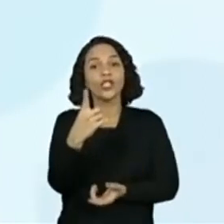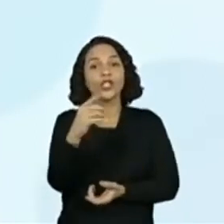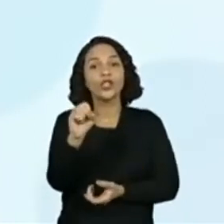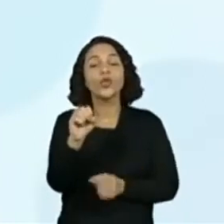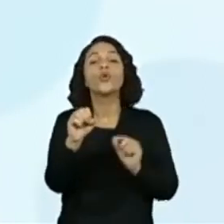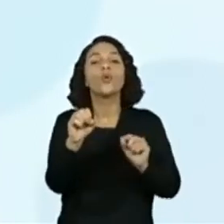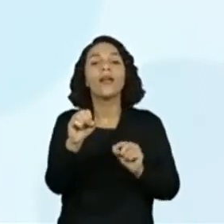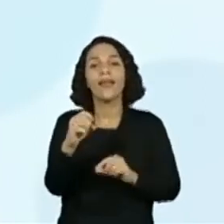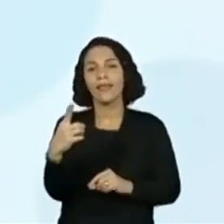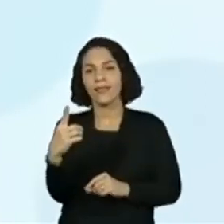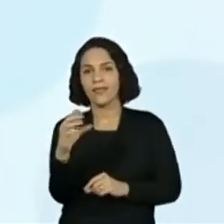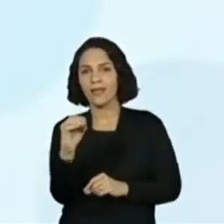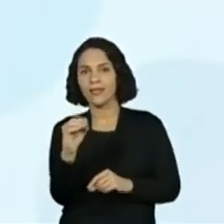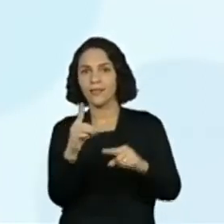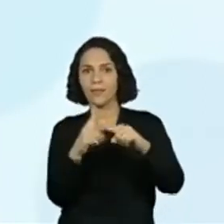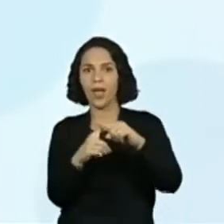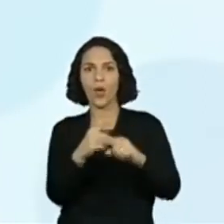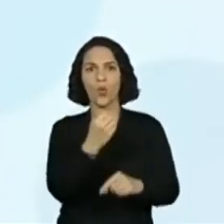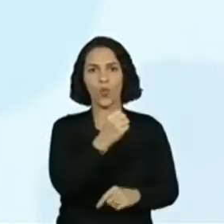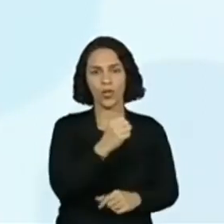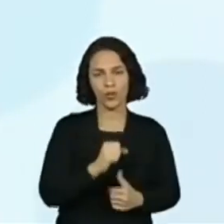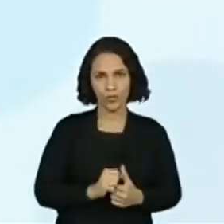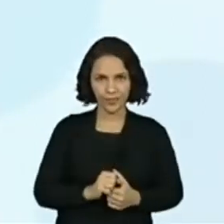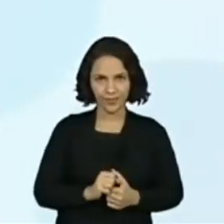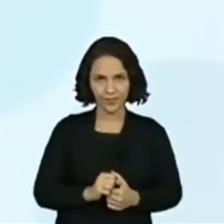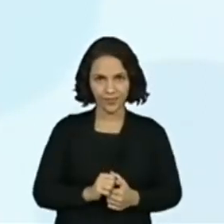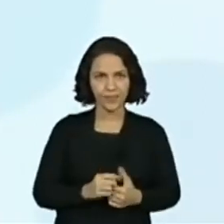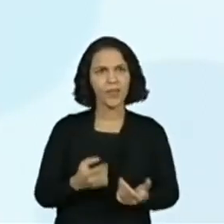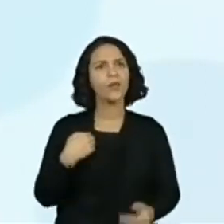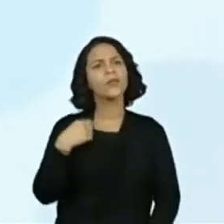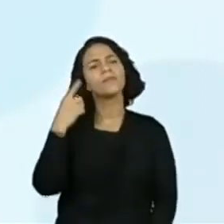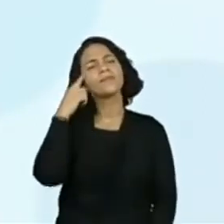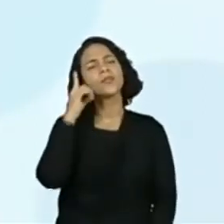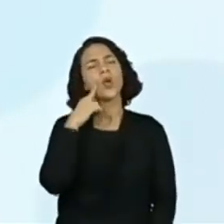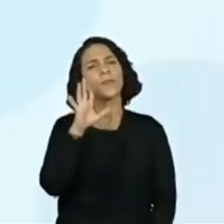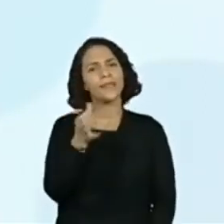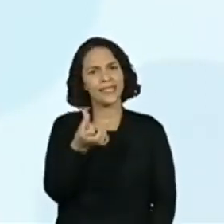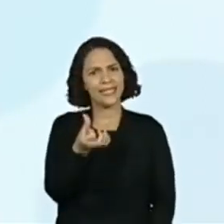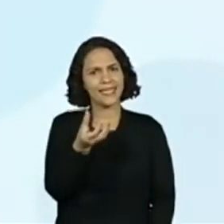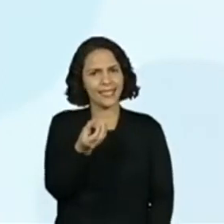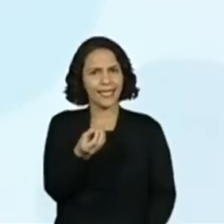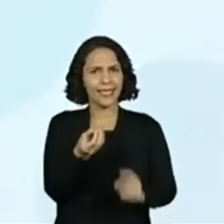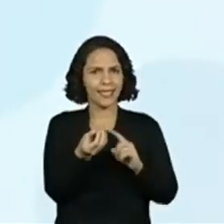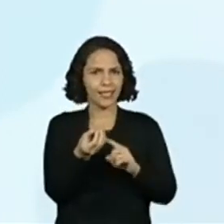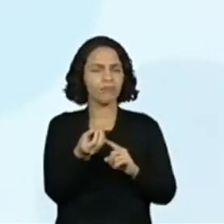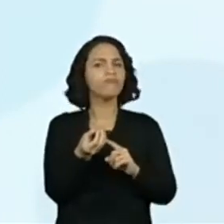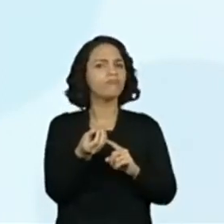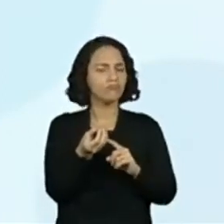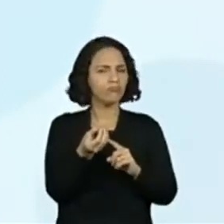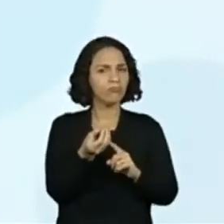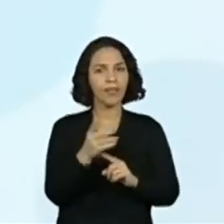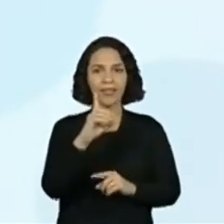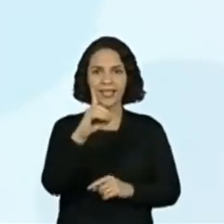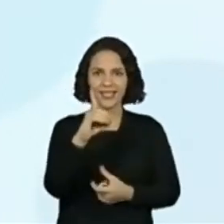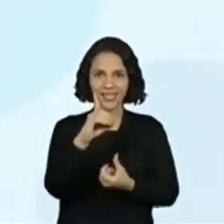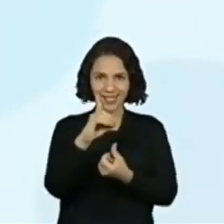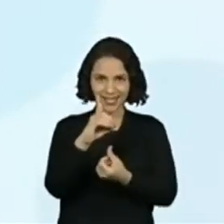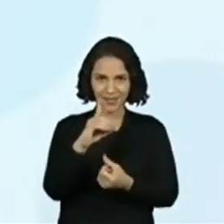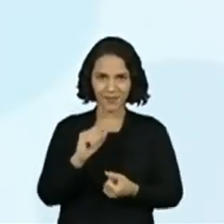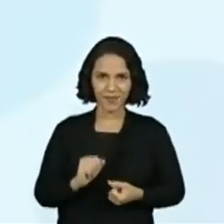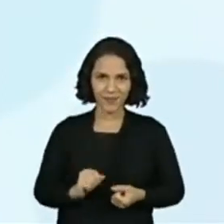que 10 mais 8. Então, eu posso pensar assim, sobre os 60. 60, que são as 6 dezenas, não é?